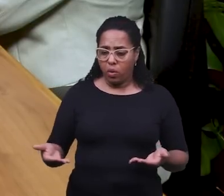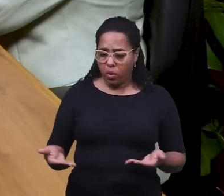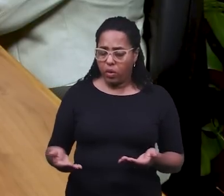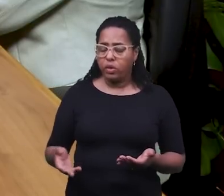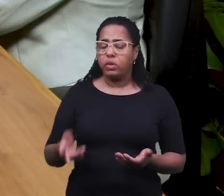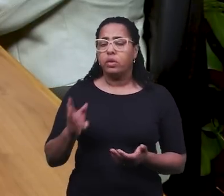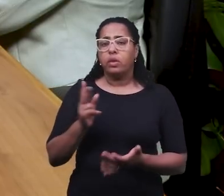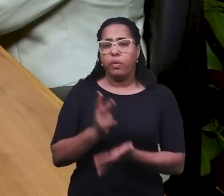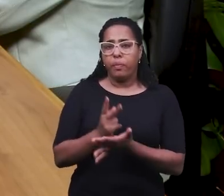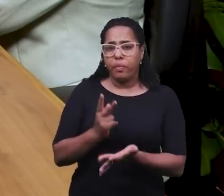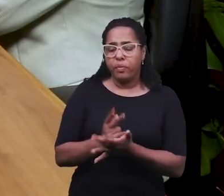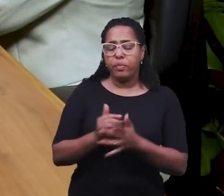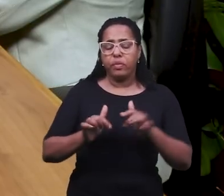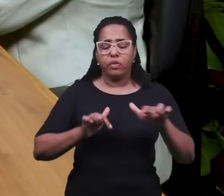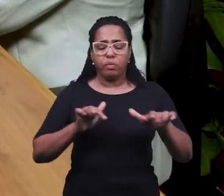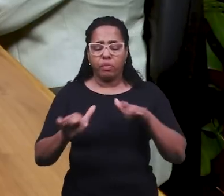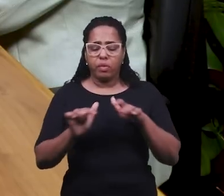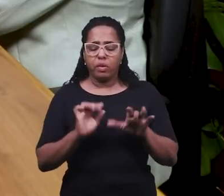além do trabalho